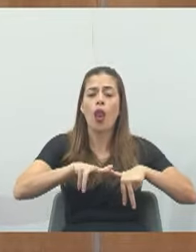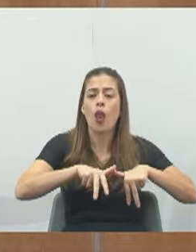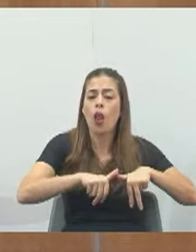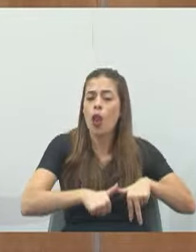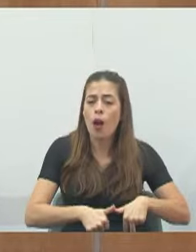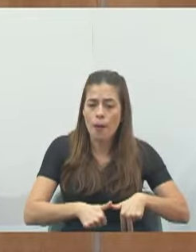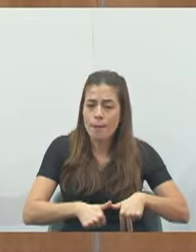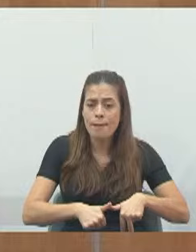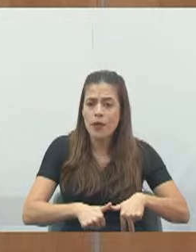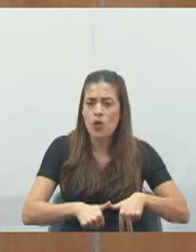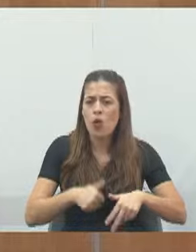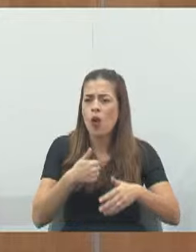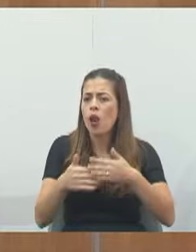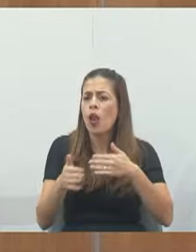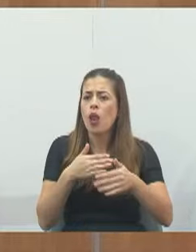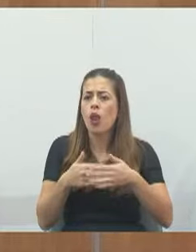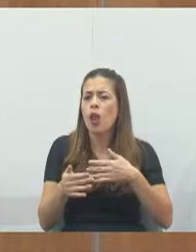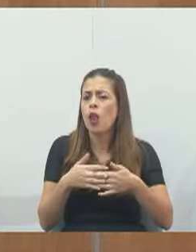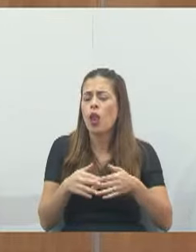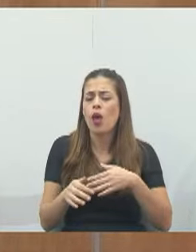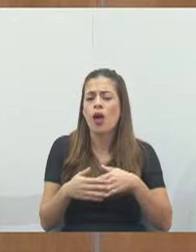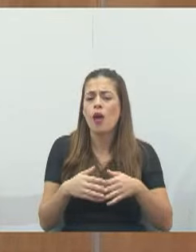cargo,